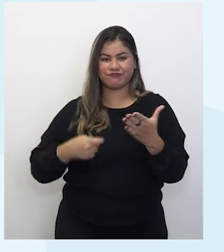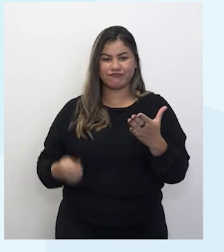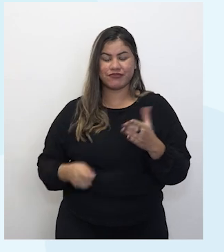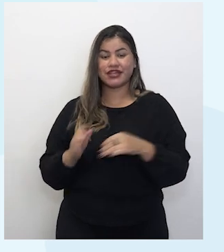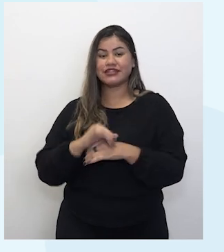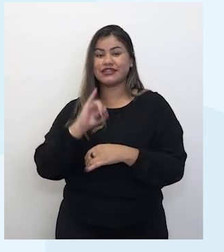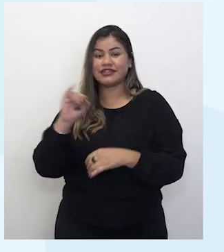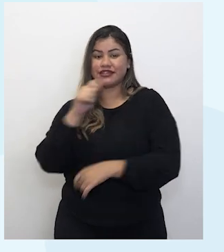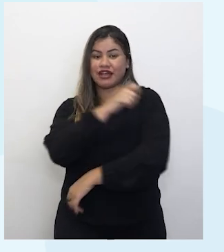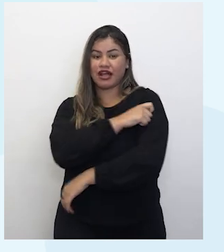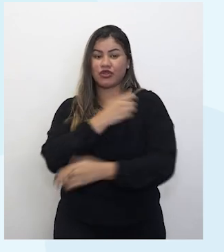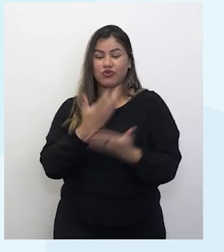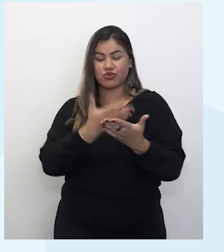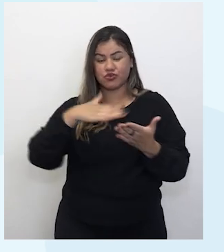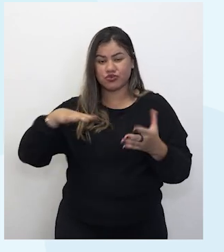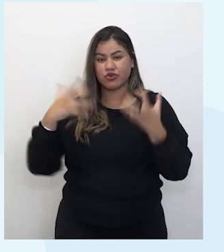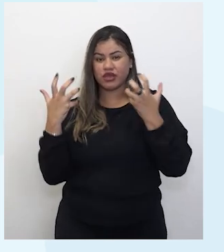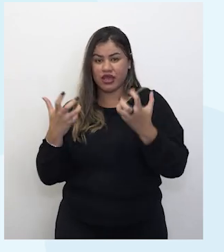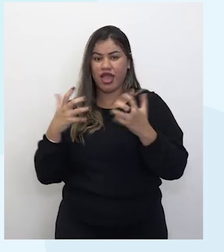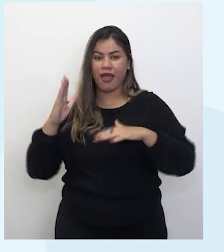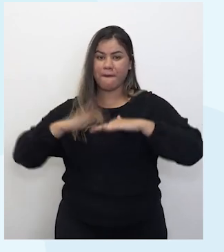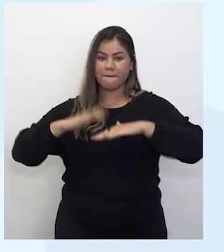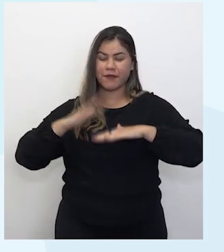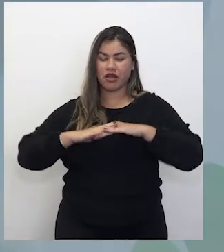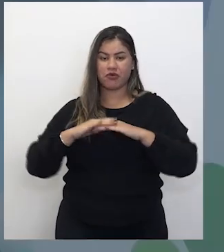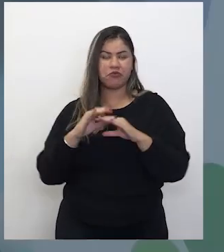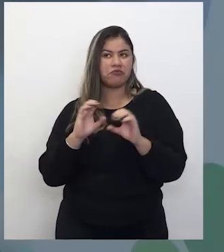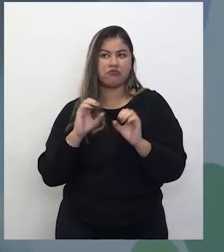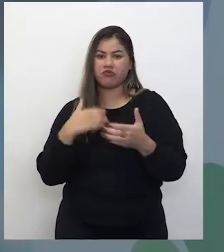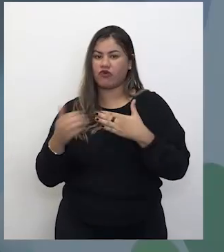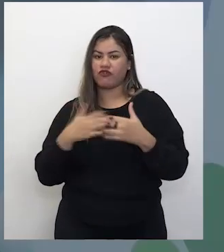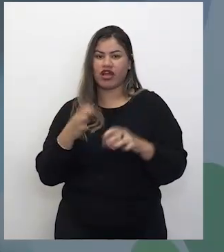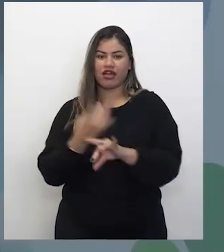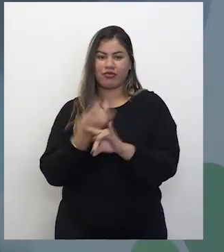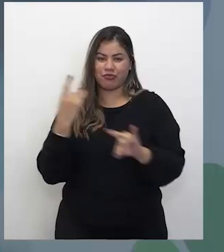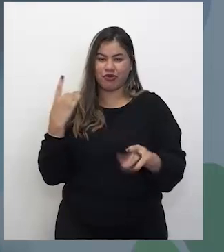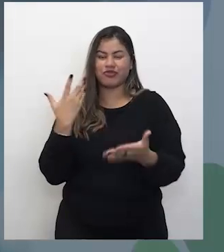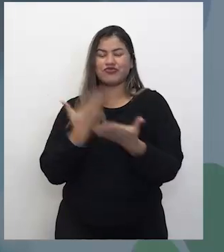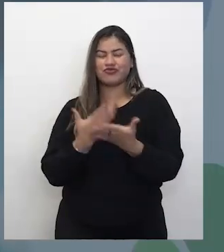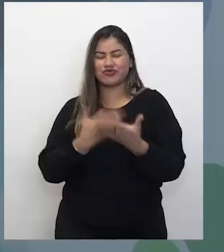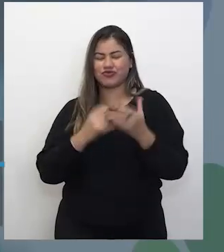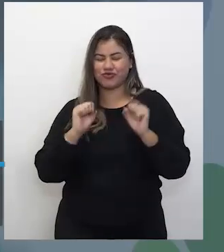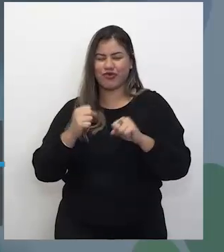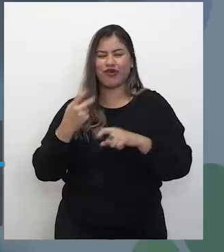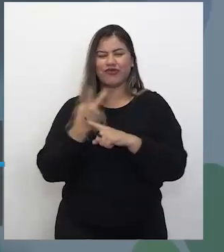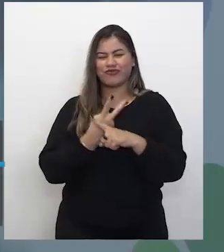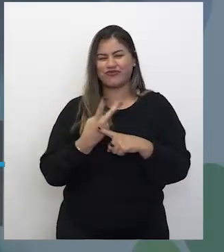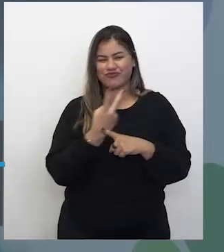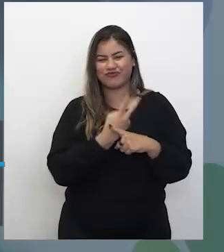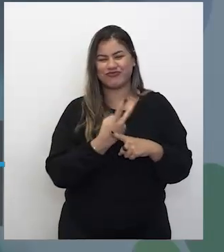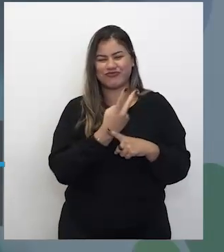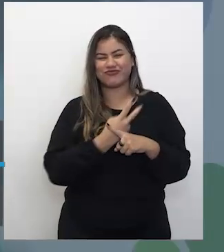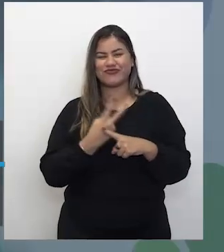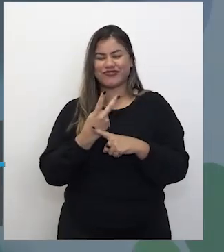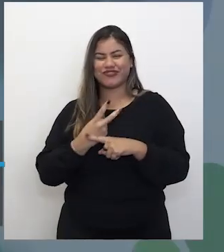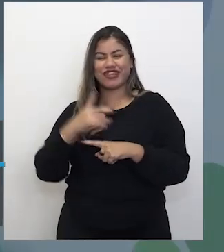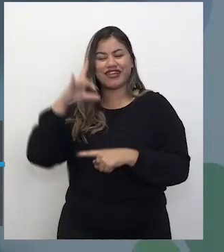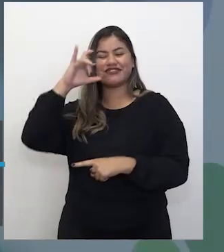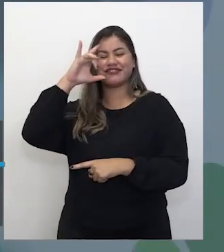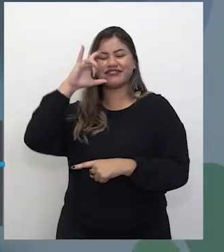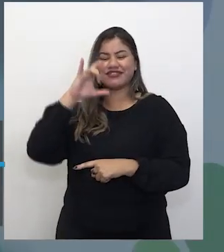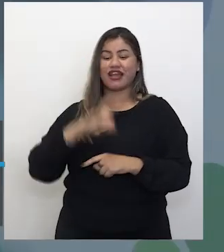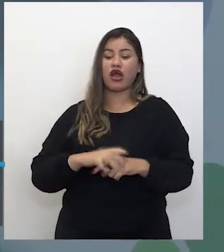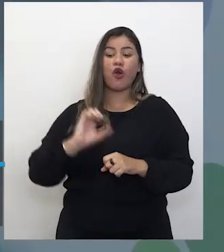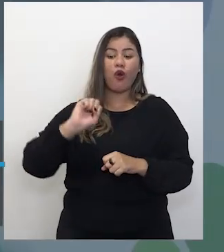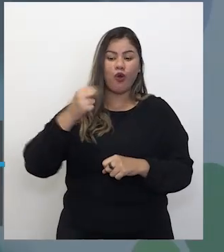aluno quiser participar, mesmo que seja remotamente, das nossas aulas, pode nos procurar aí por essa página no Instagram, ou mesmo